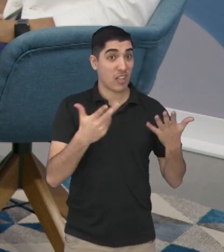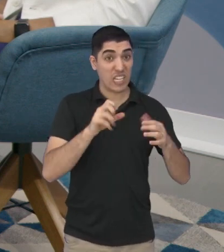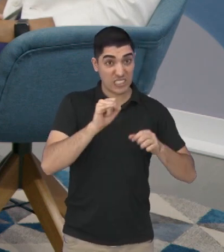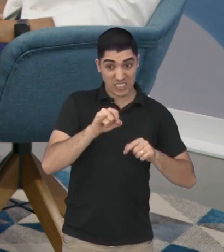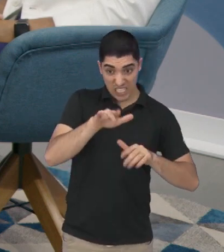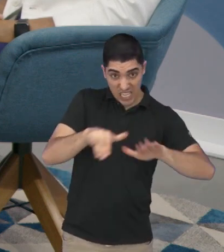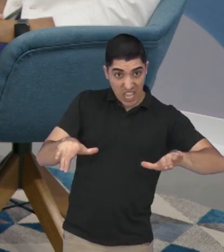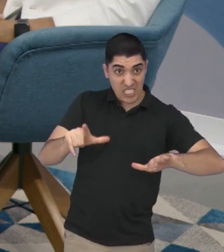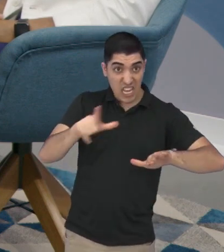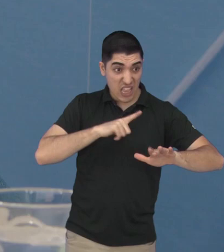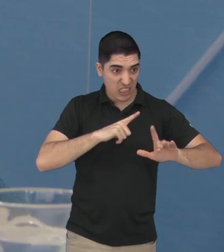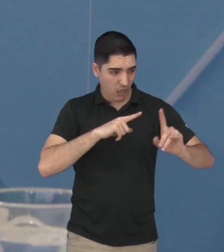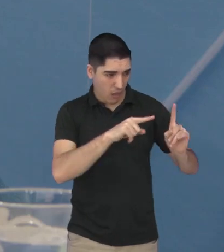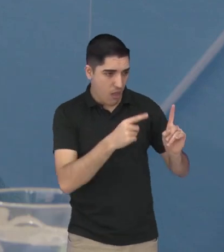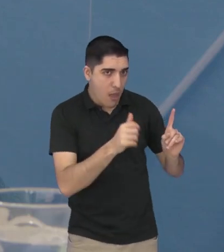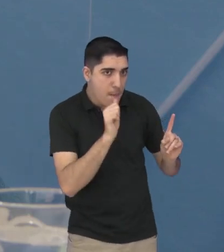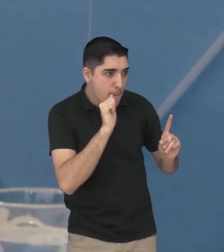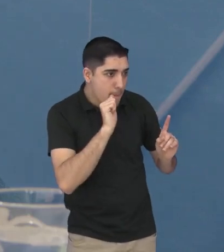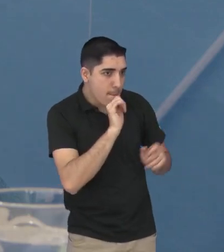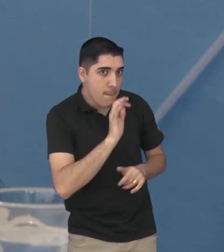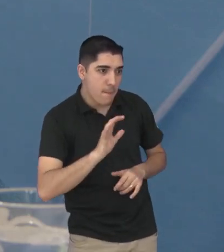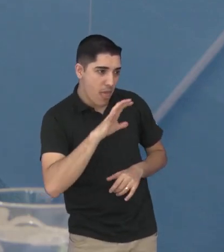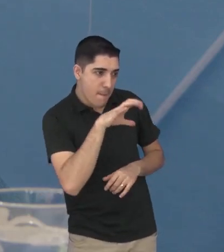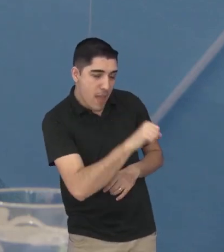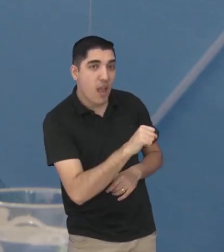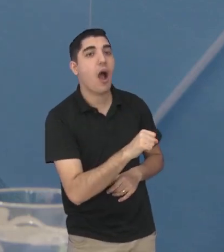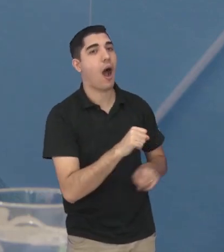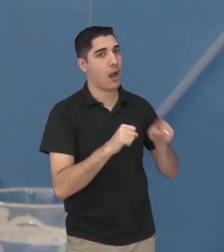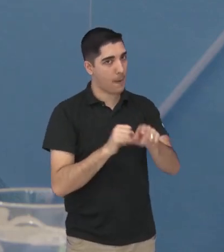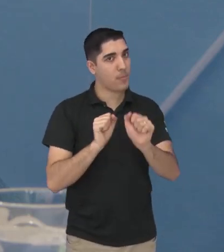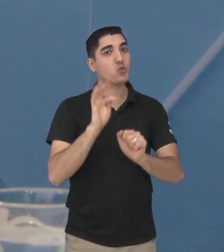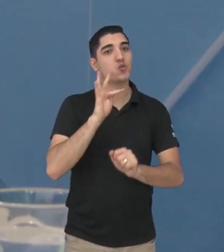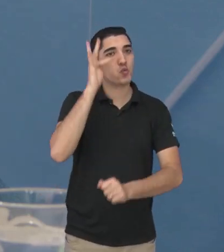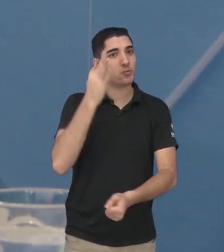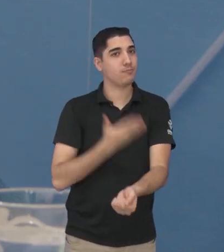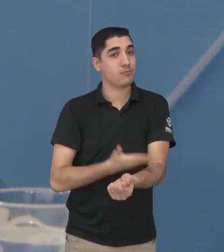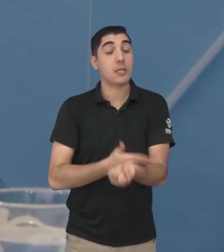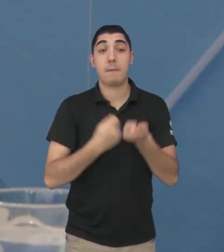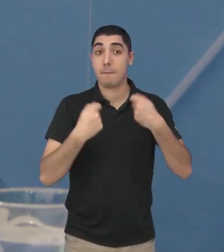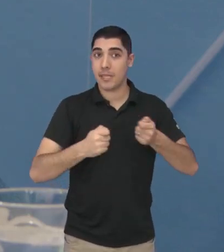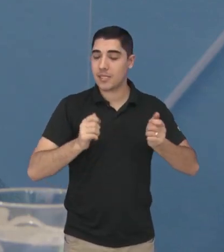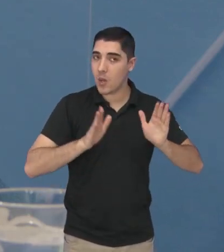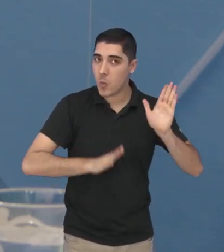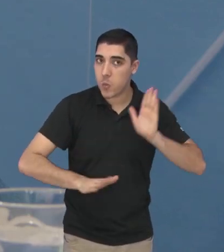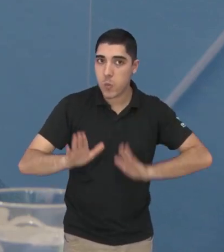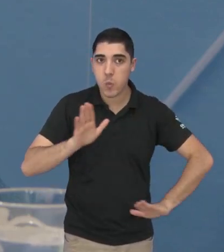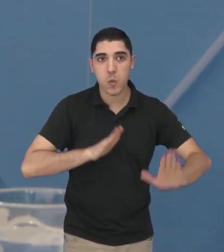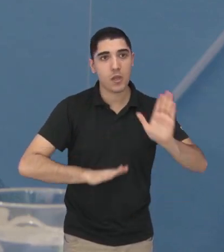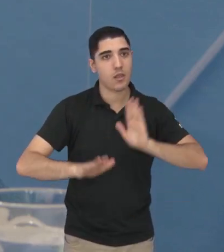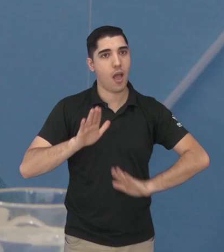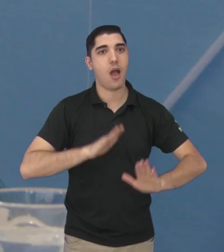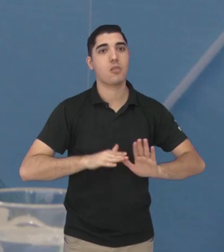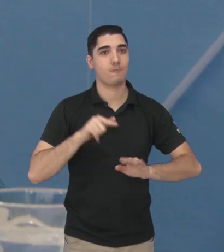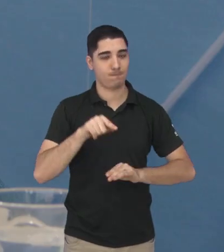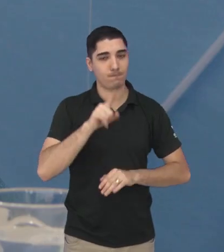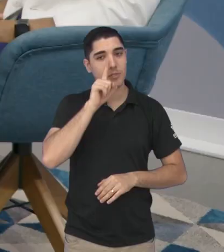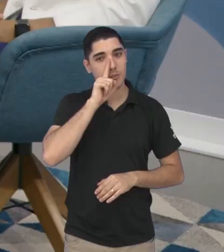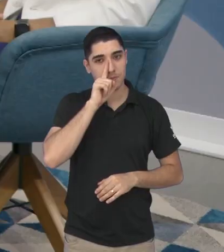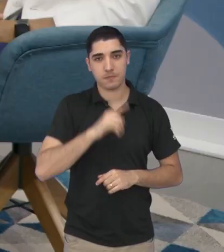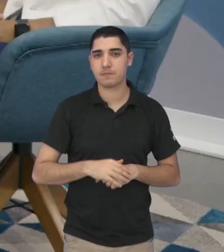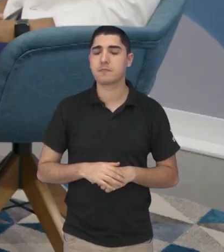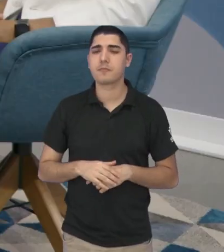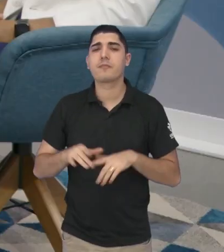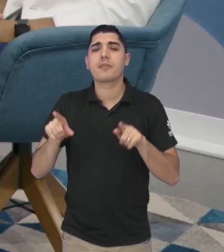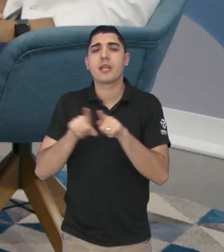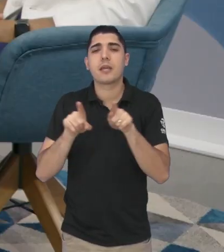acesso, mais facilidade elas terão de se tornarem dependentes químicos. Então a gente tem que tomar muito cuidado com a vulnerabilidade.